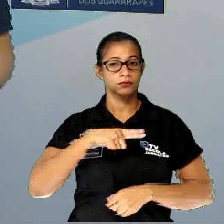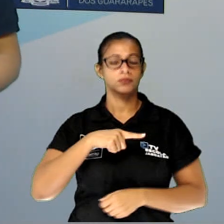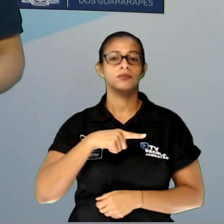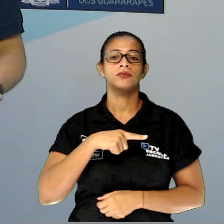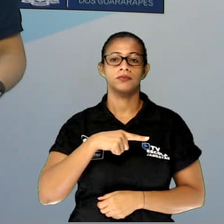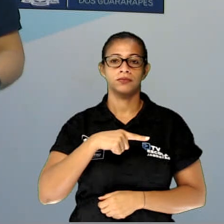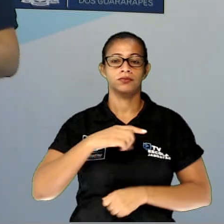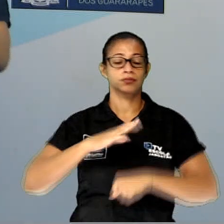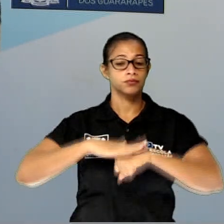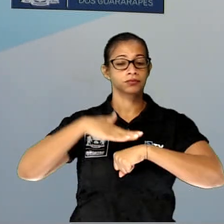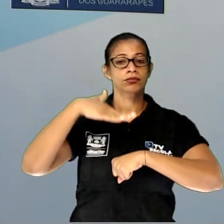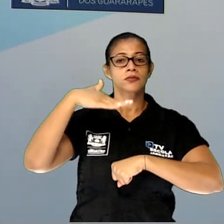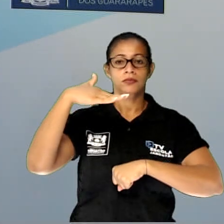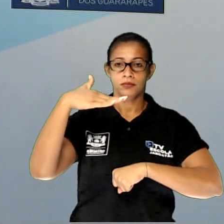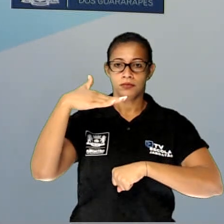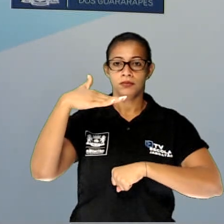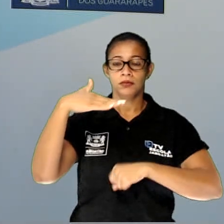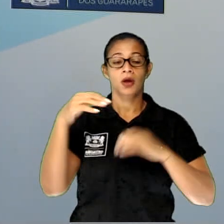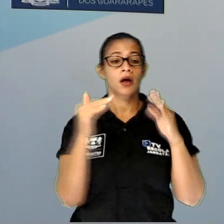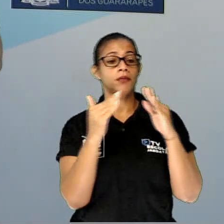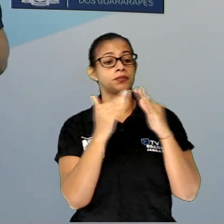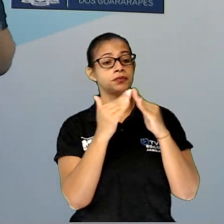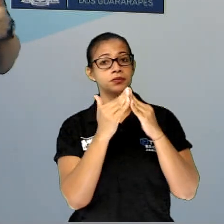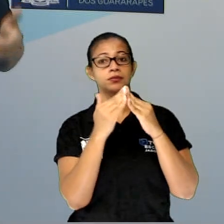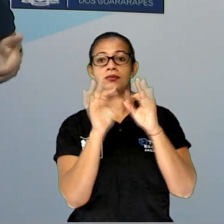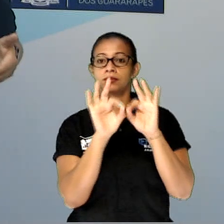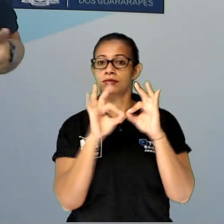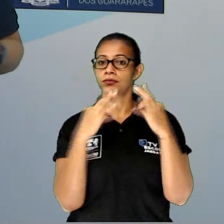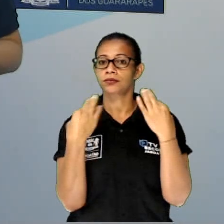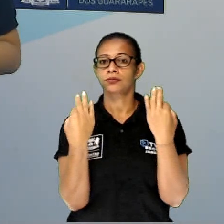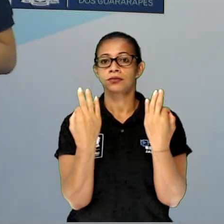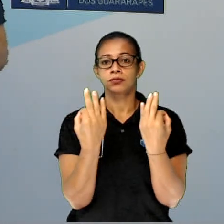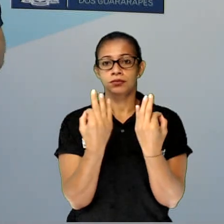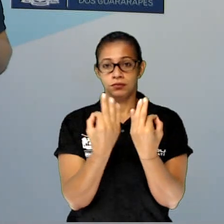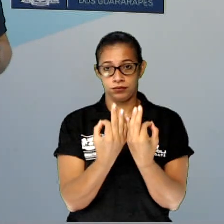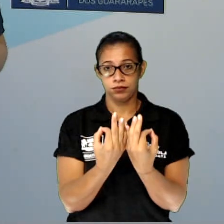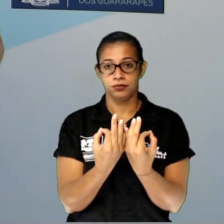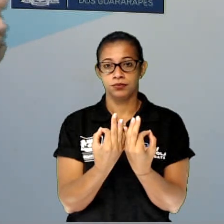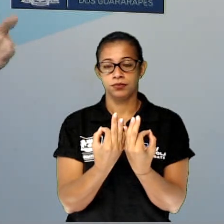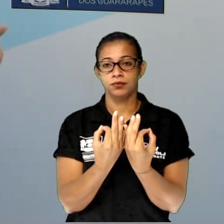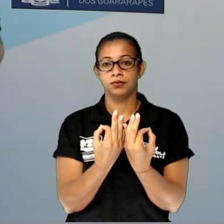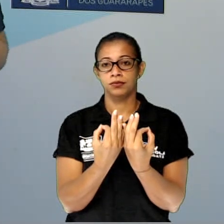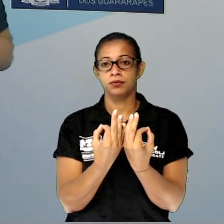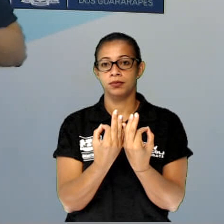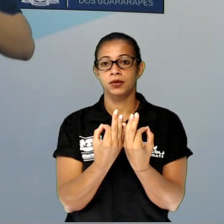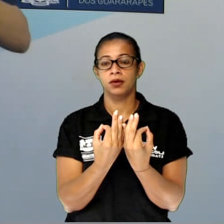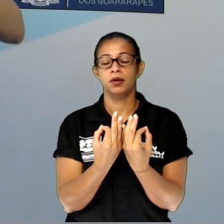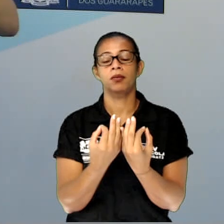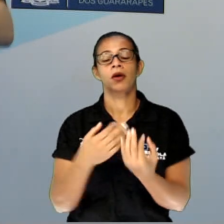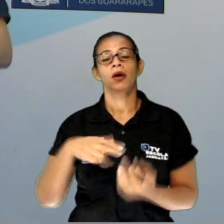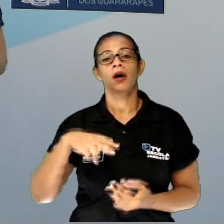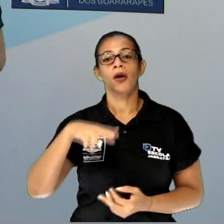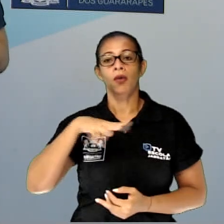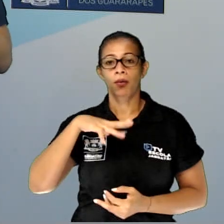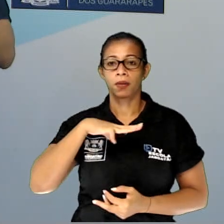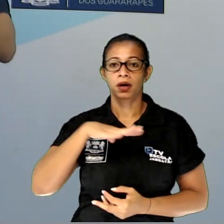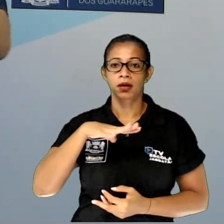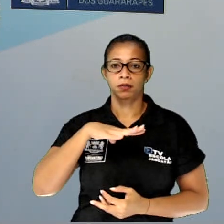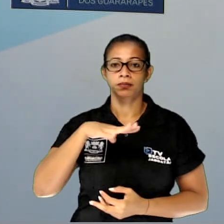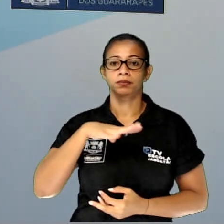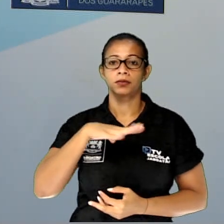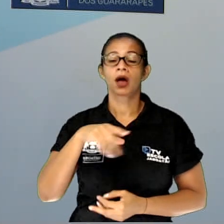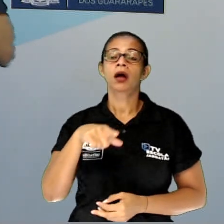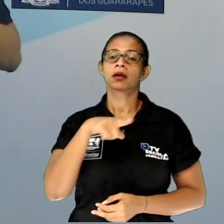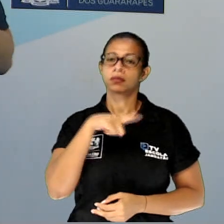mais. As casas das famílias de classe média, em especial as urbanas, também tinham mais acesso à